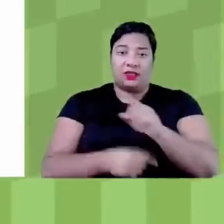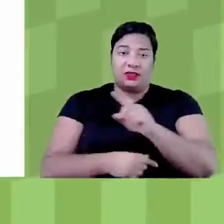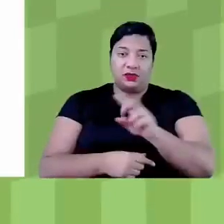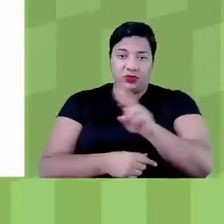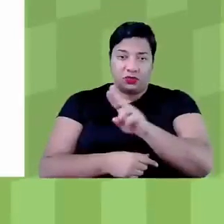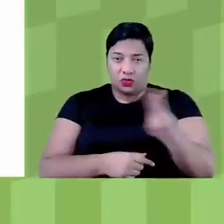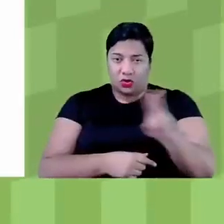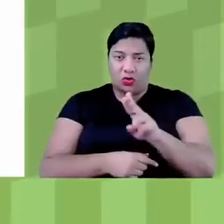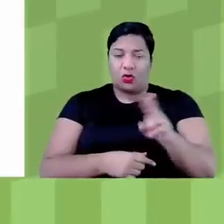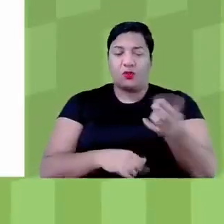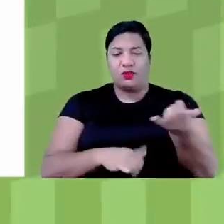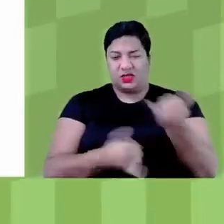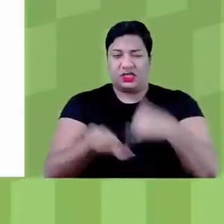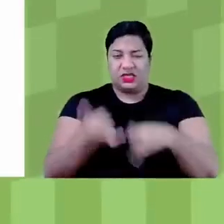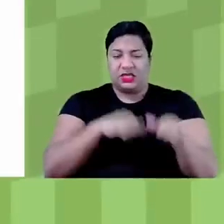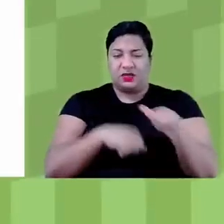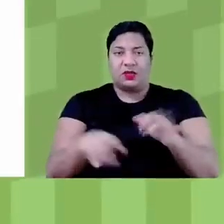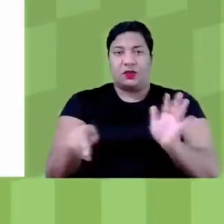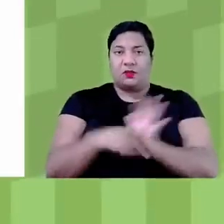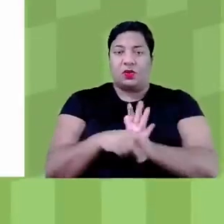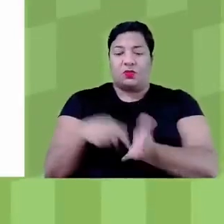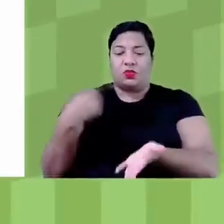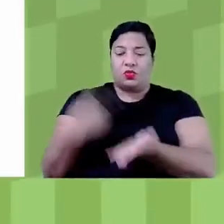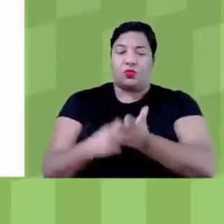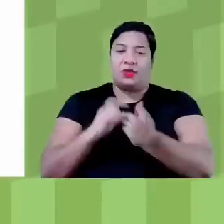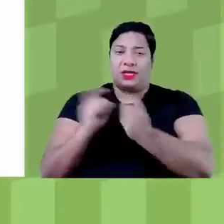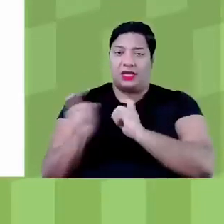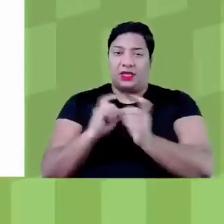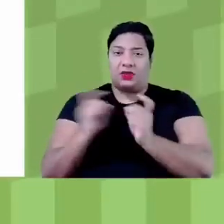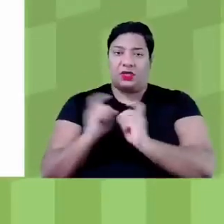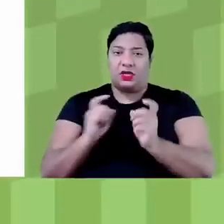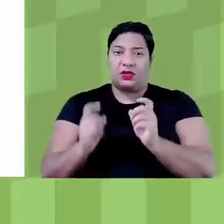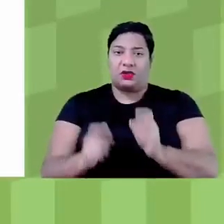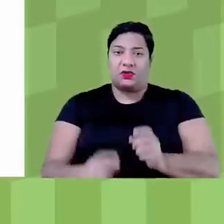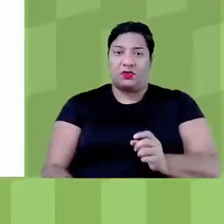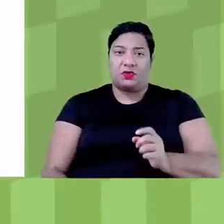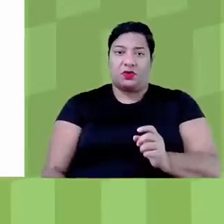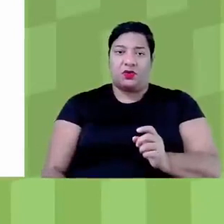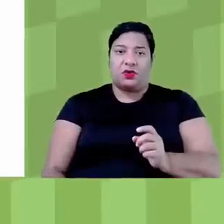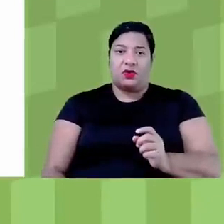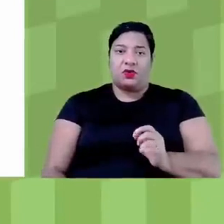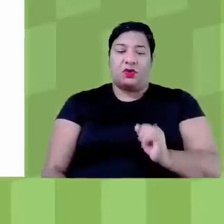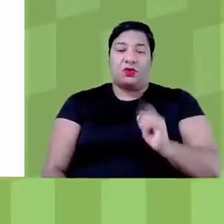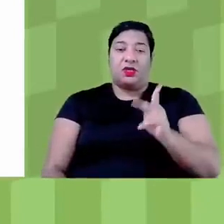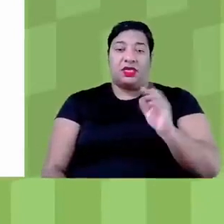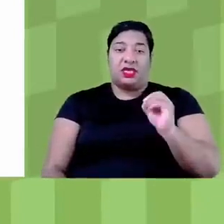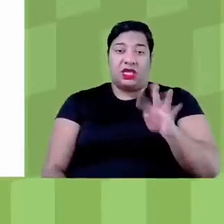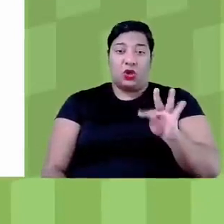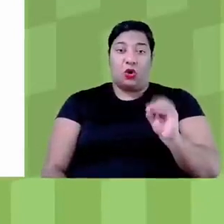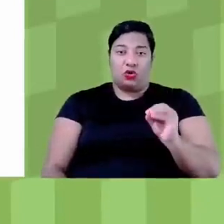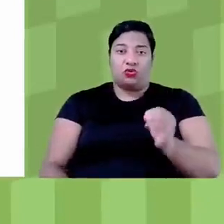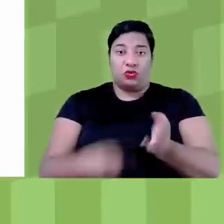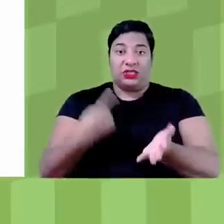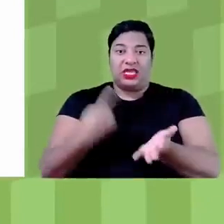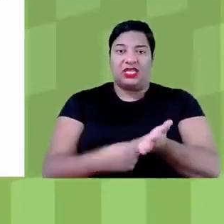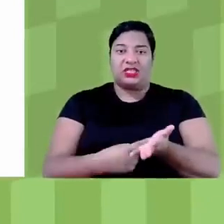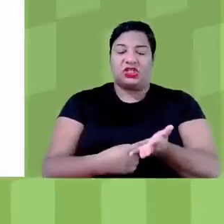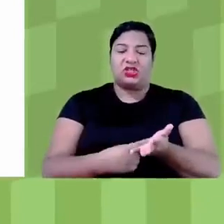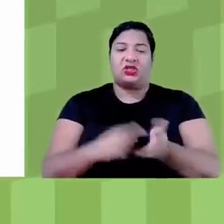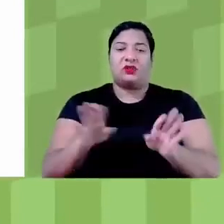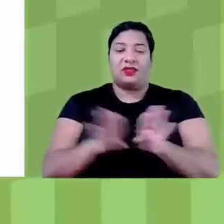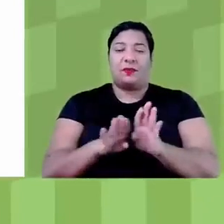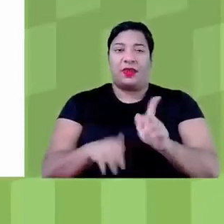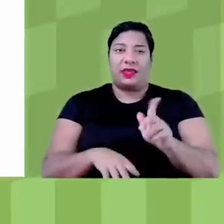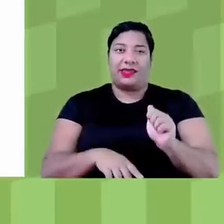estabelecidos pelo Protocolo de Quioto e depois a Emenda de Doha. E esses gases de efeito estufa submetidos